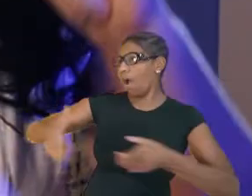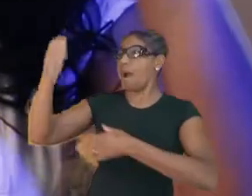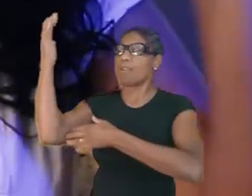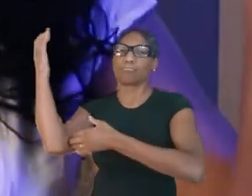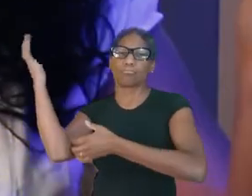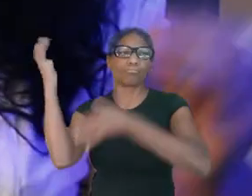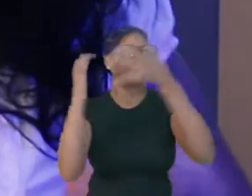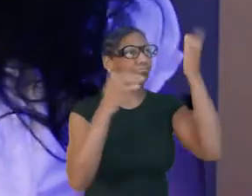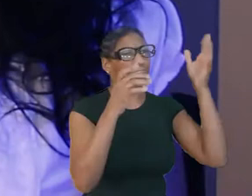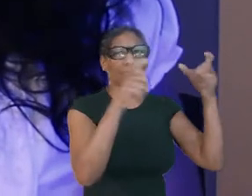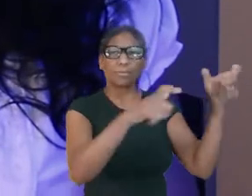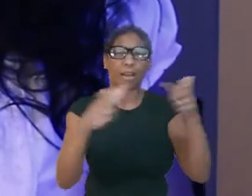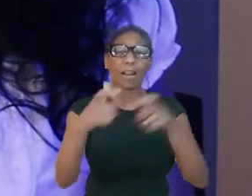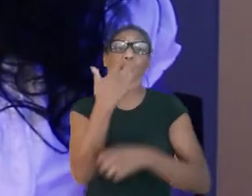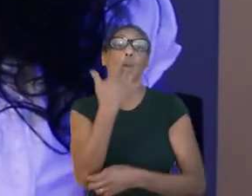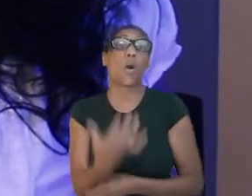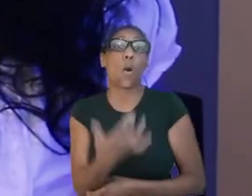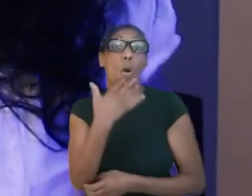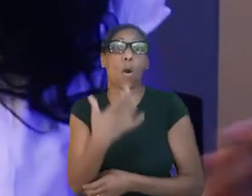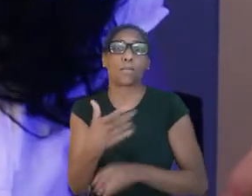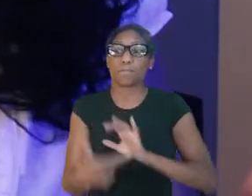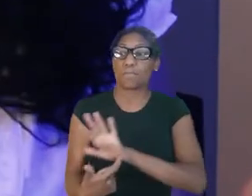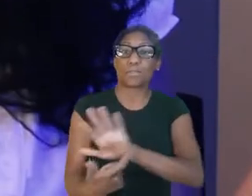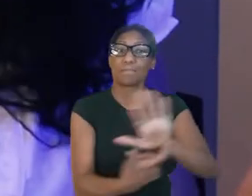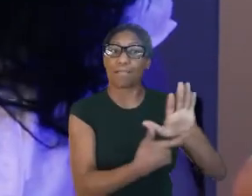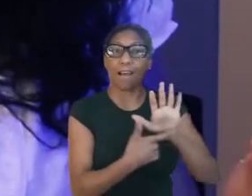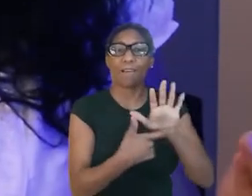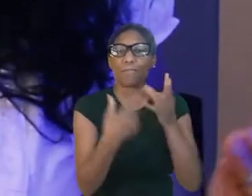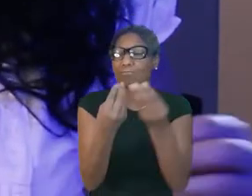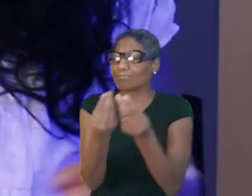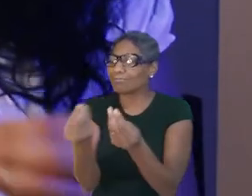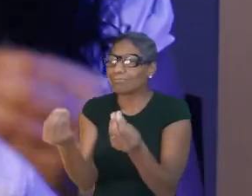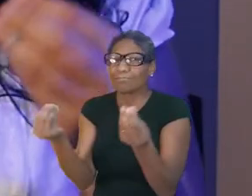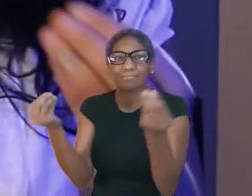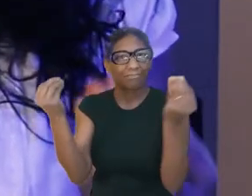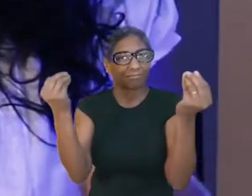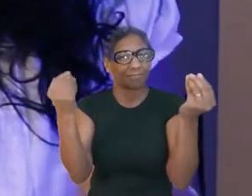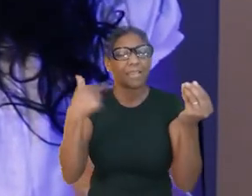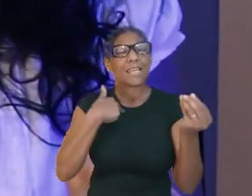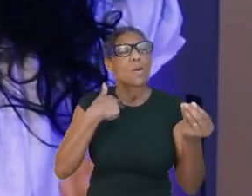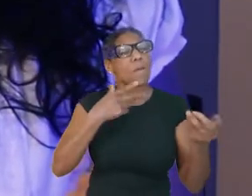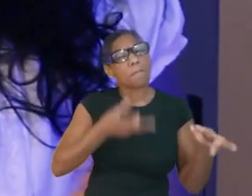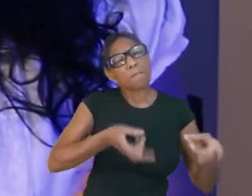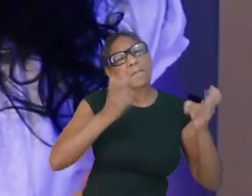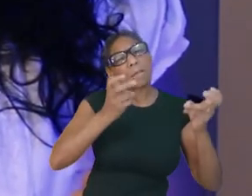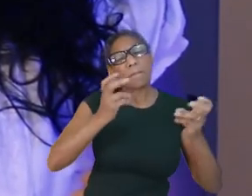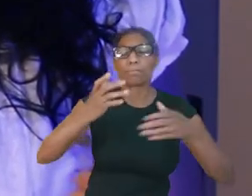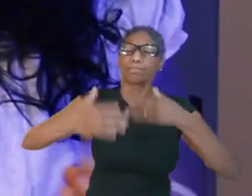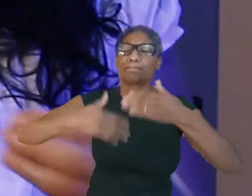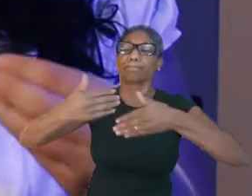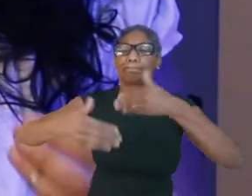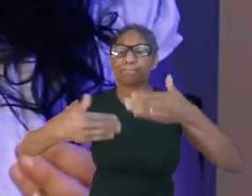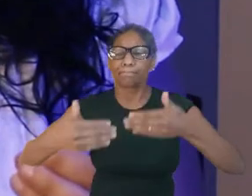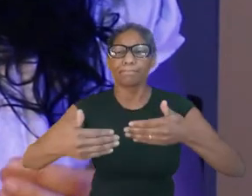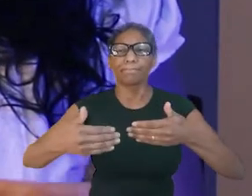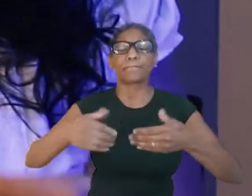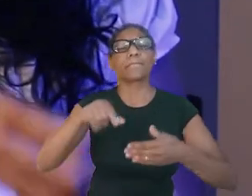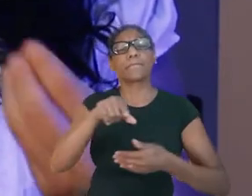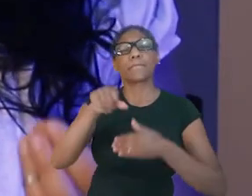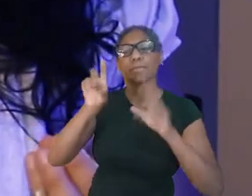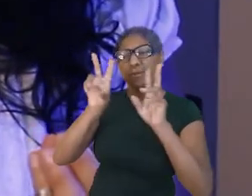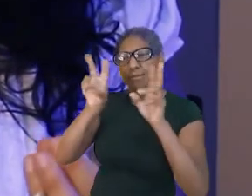as cores que mais o representavam, as texturas. E eu fui percebendo, com o passar do tempo, que essa